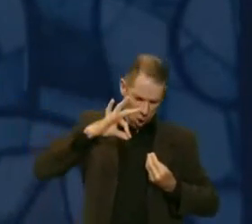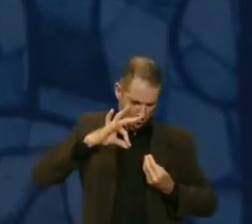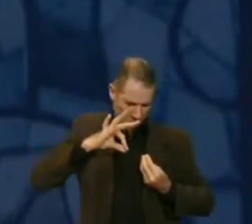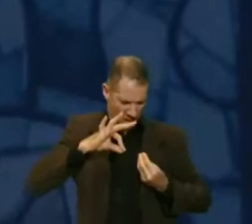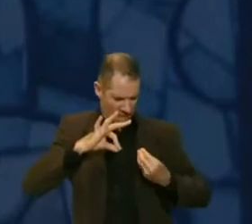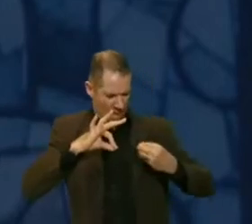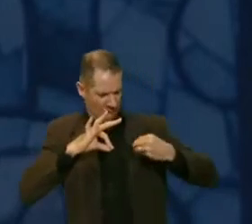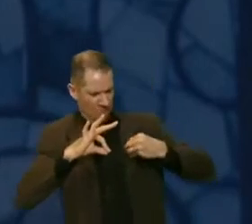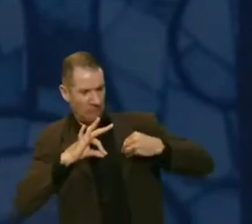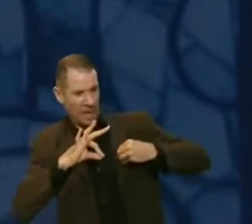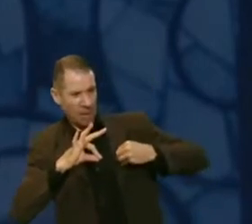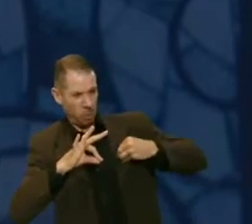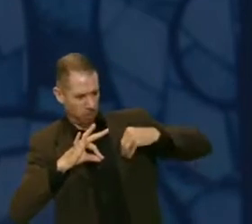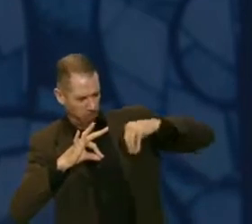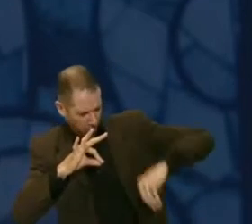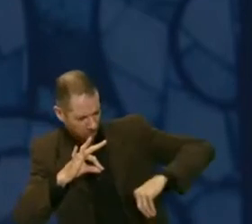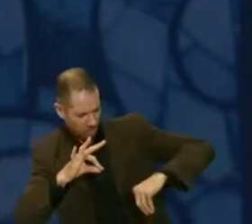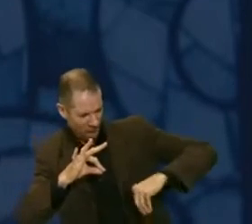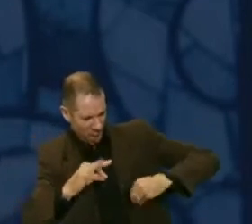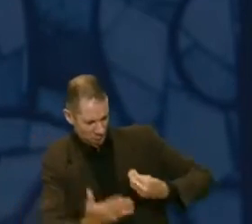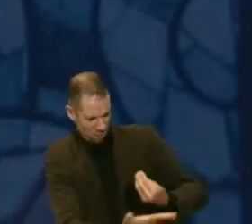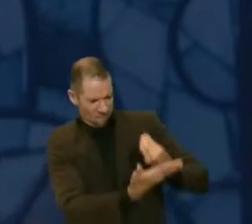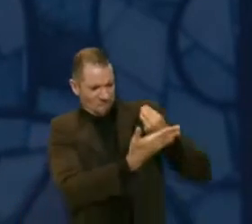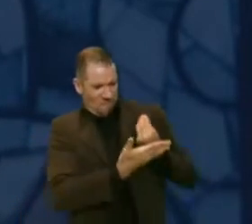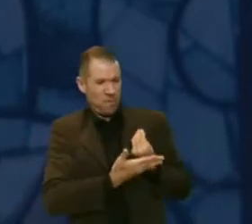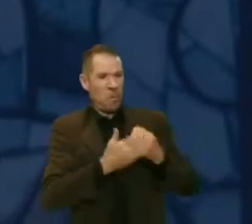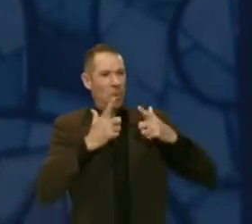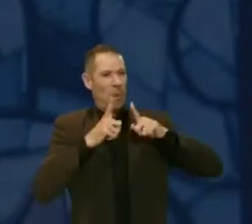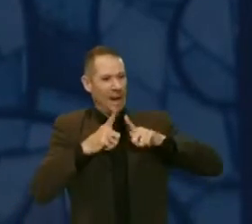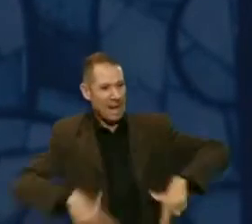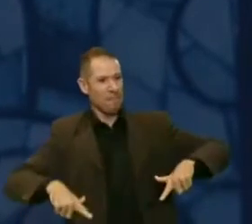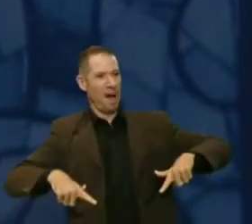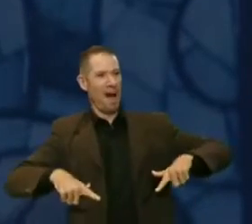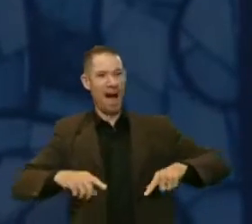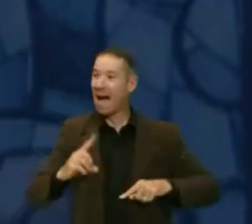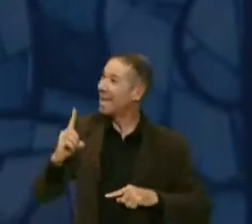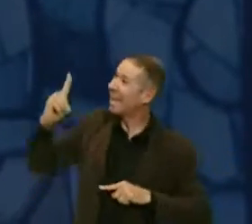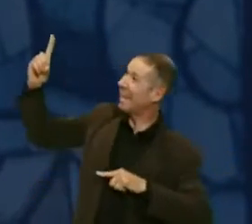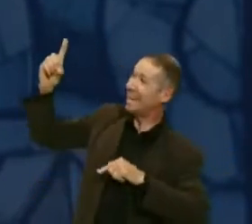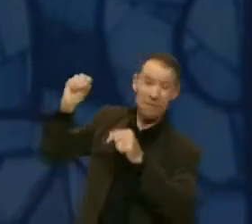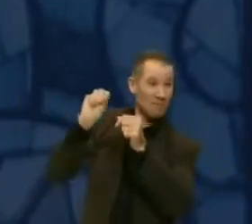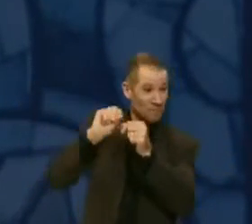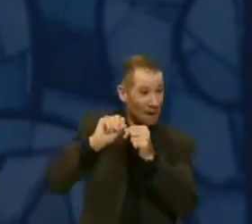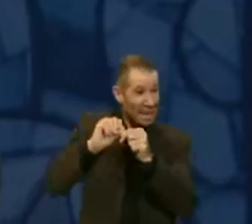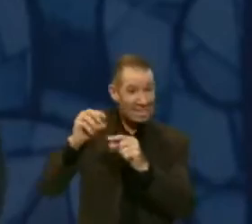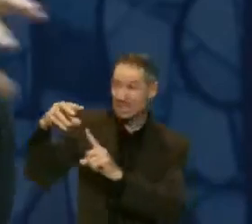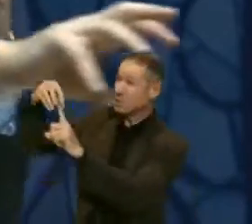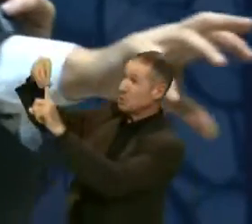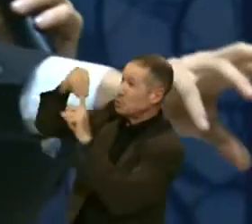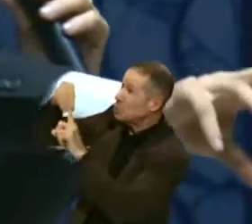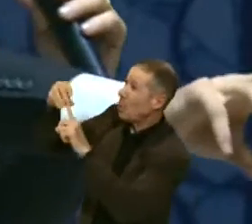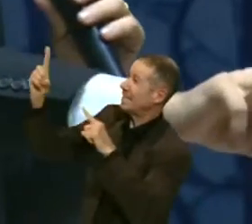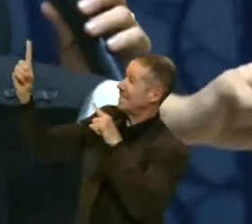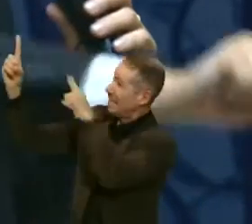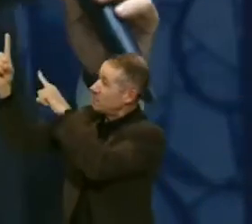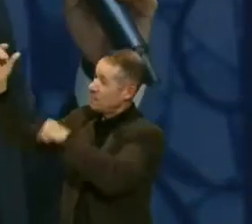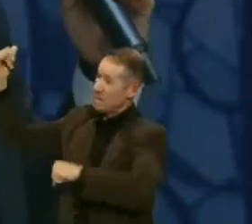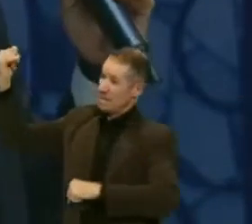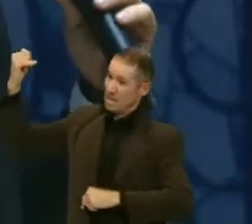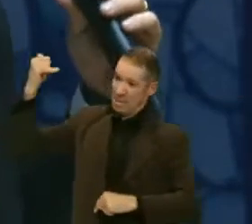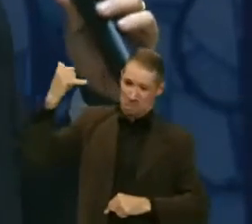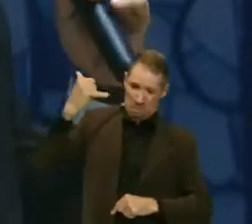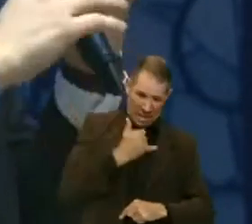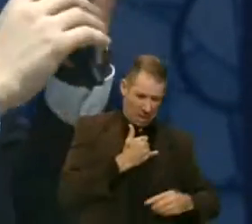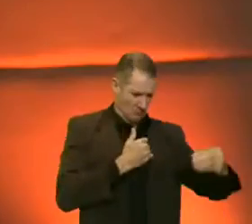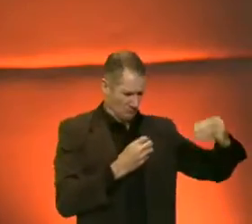divina. Só Deus pode fazer pessoas nascerem de novo. Só Deus pode nos despertar das trevas